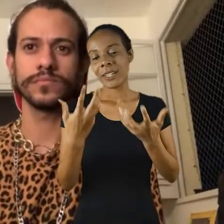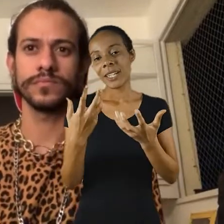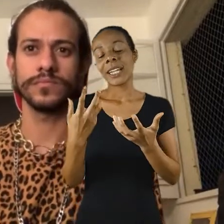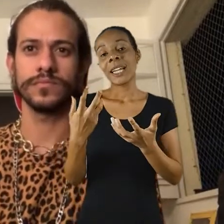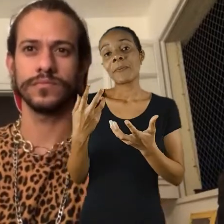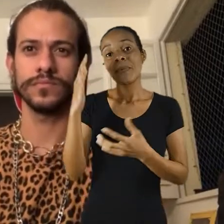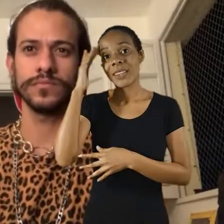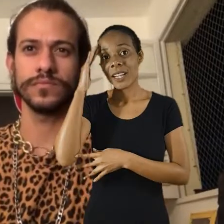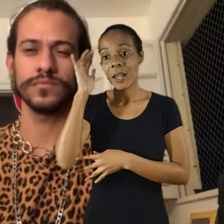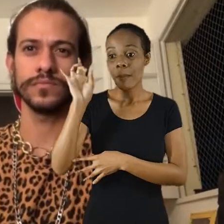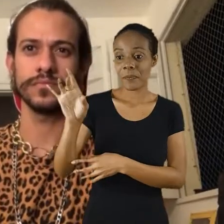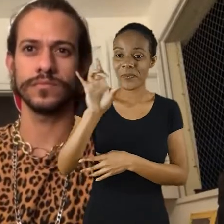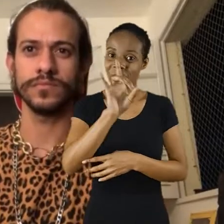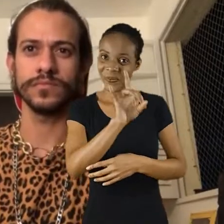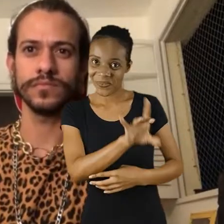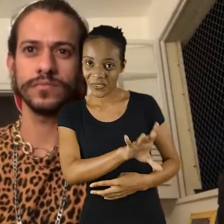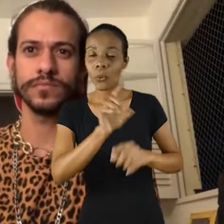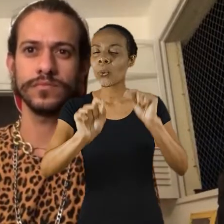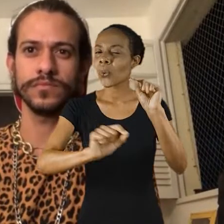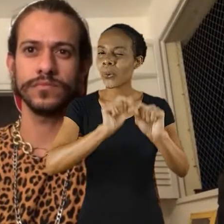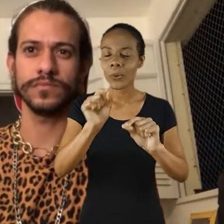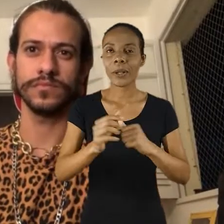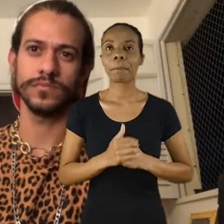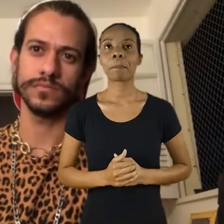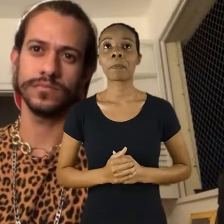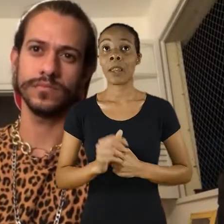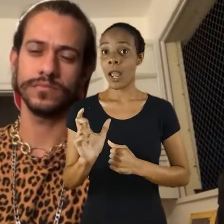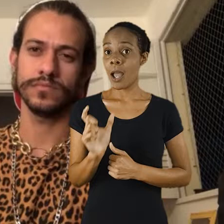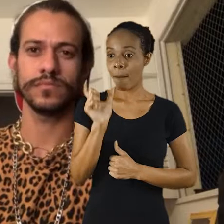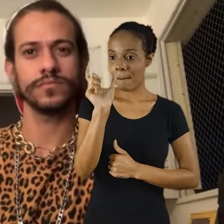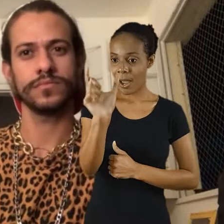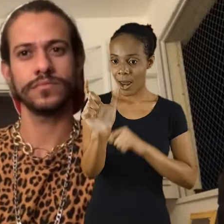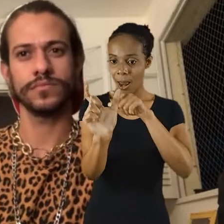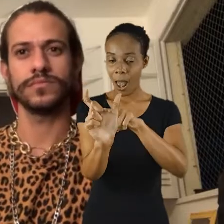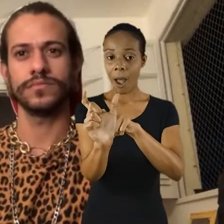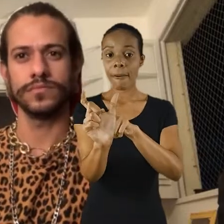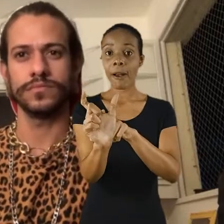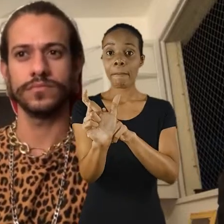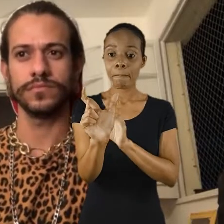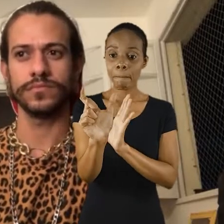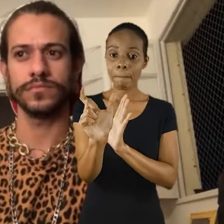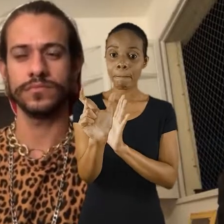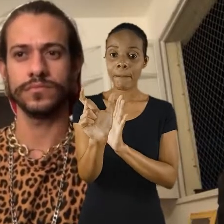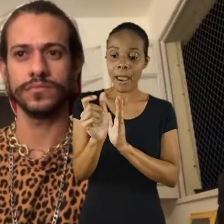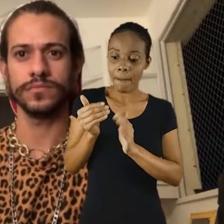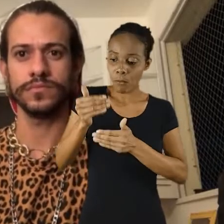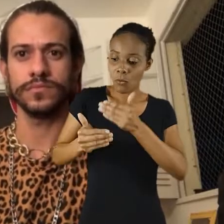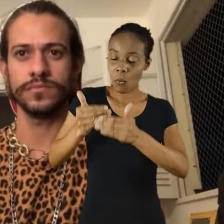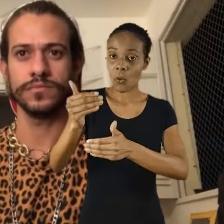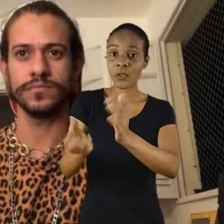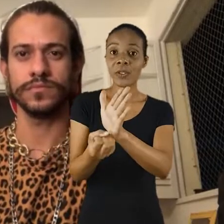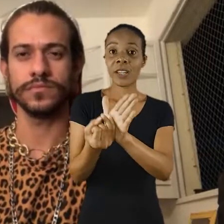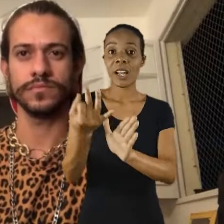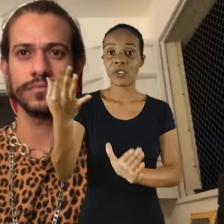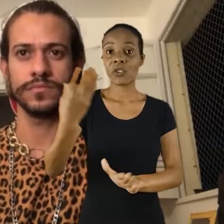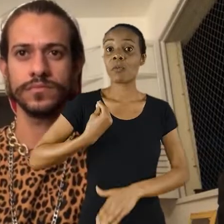vocês, como foi, assim, que a palavra se tornou travessia na vida e nos processos